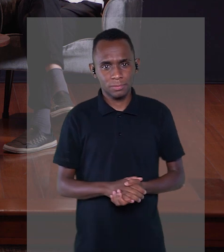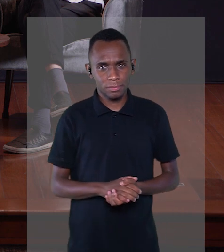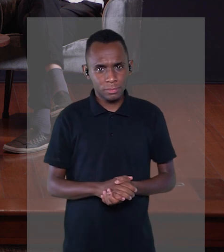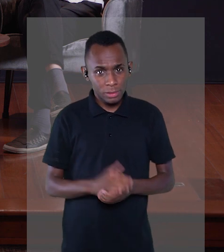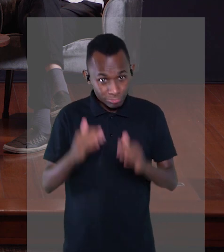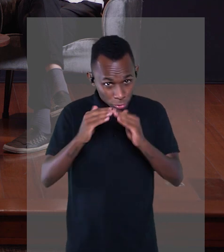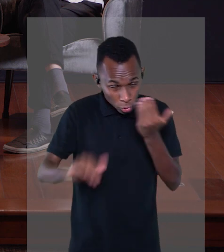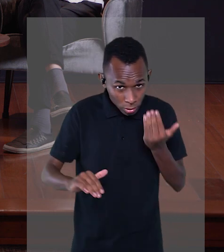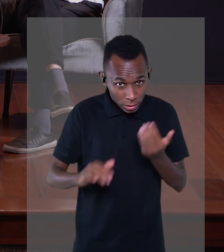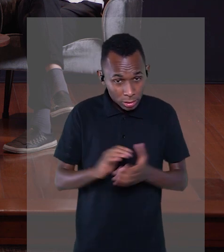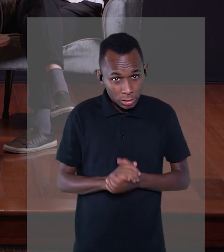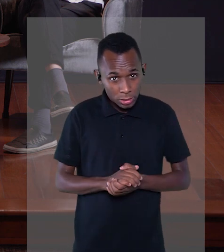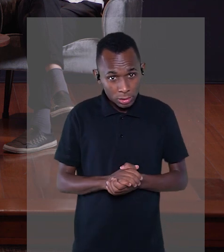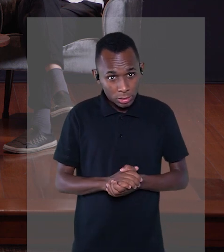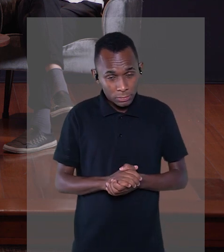Discordar de quê, Su?